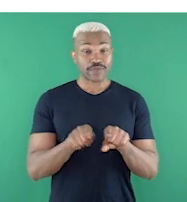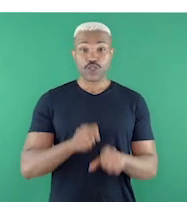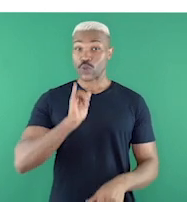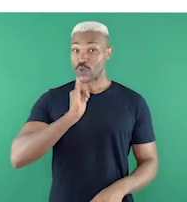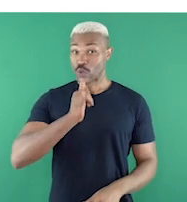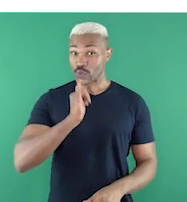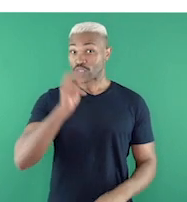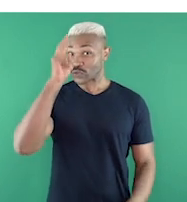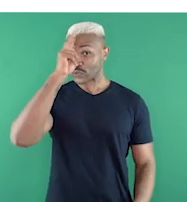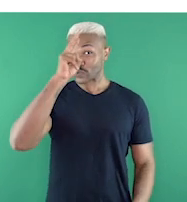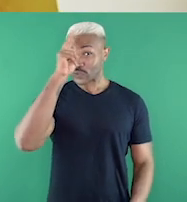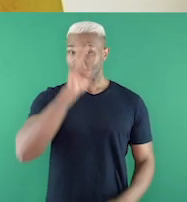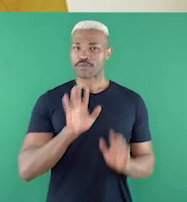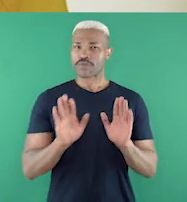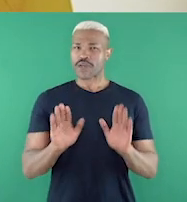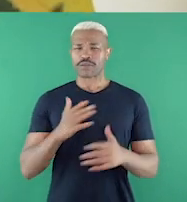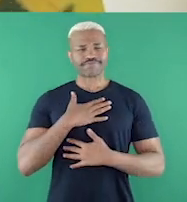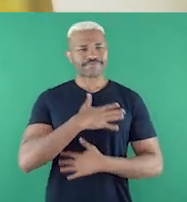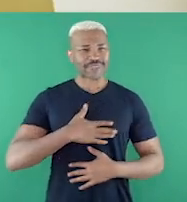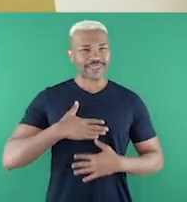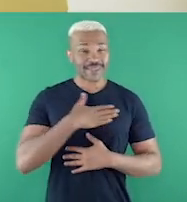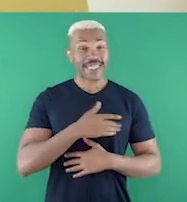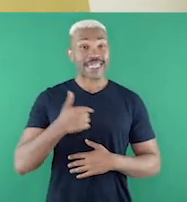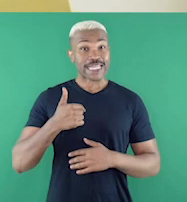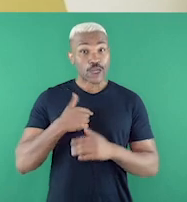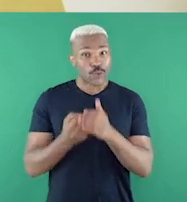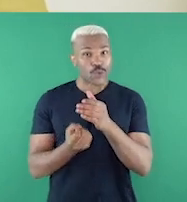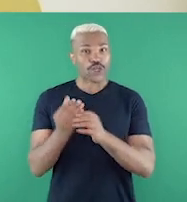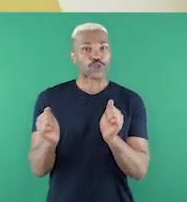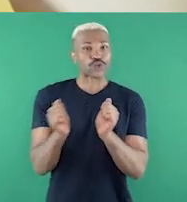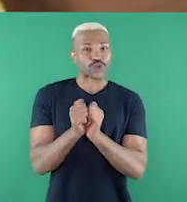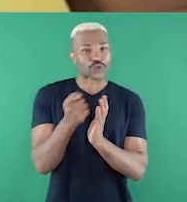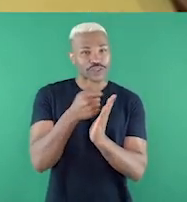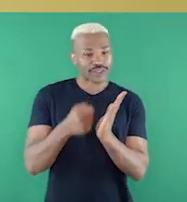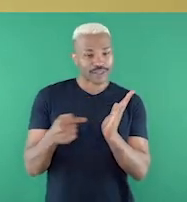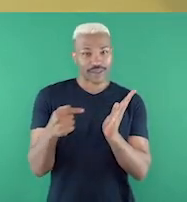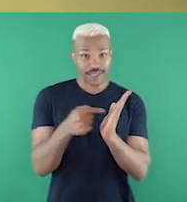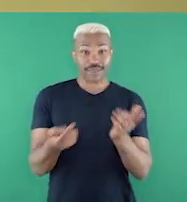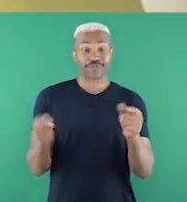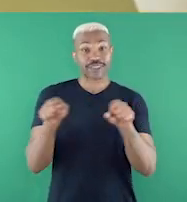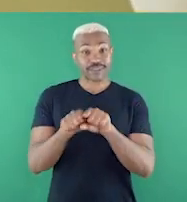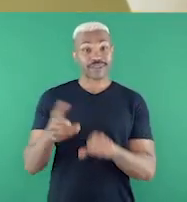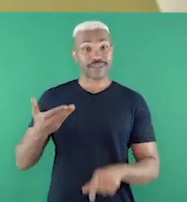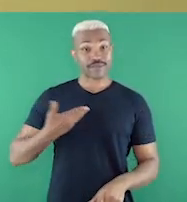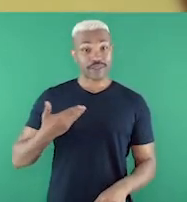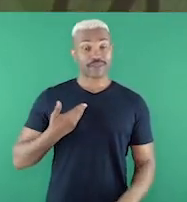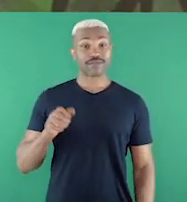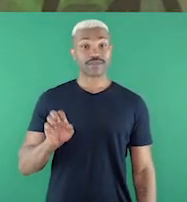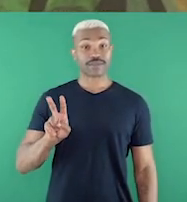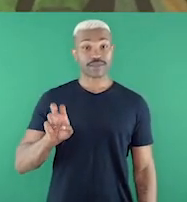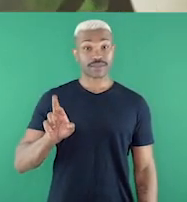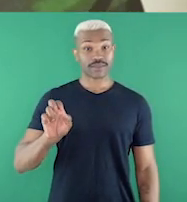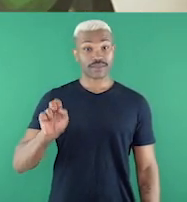oralmente essa história, mas tenho um prazer porque eu também sou uma das coautoras desta publicação, em parceria com meu amigo Everson